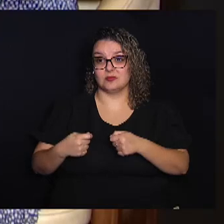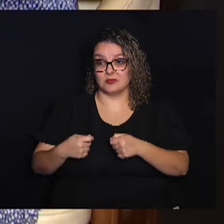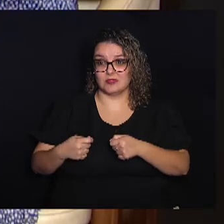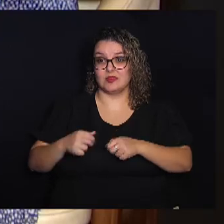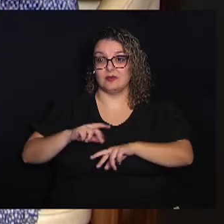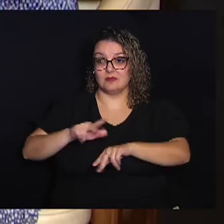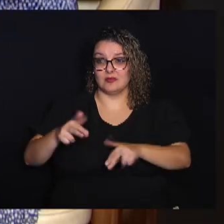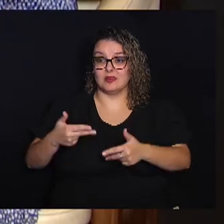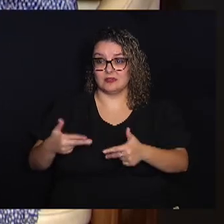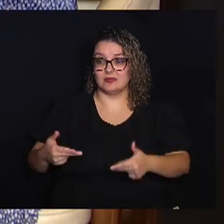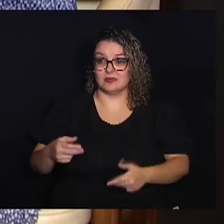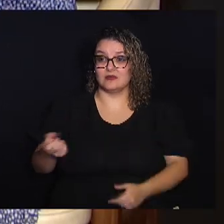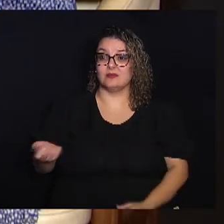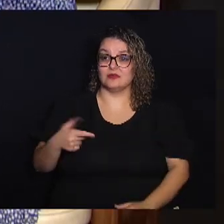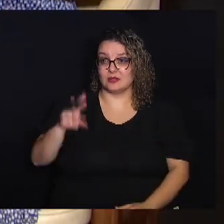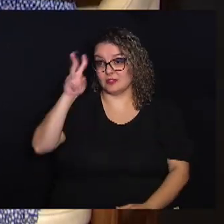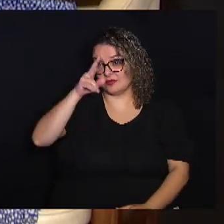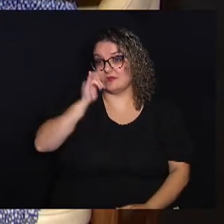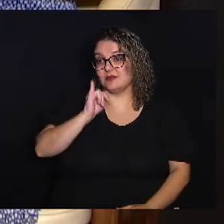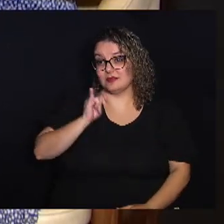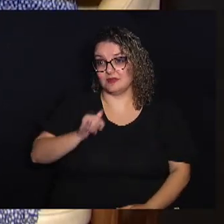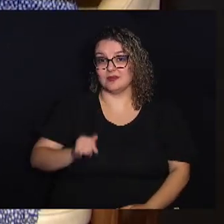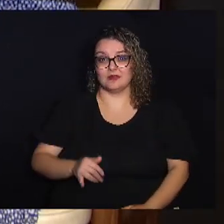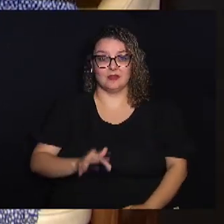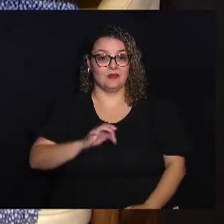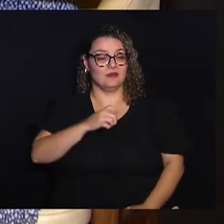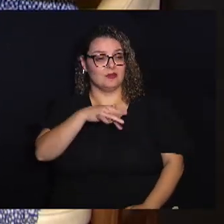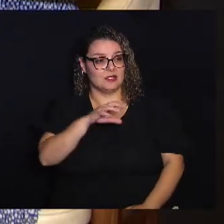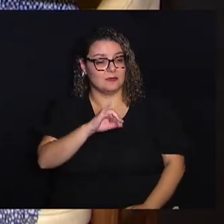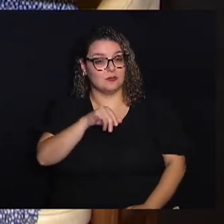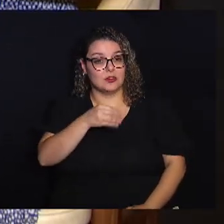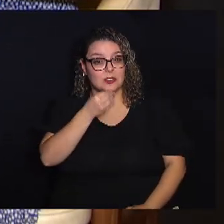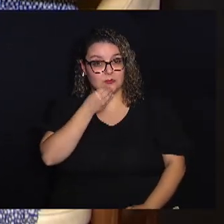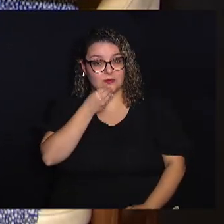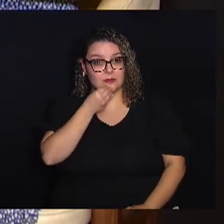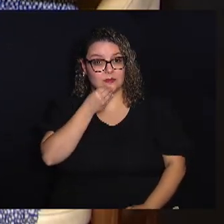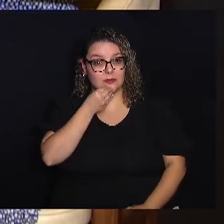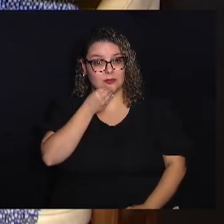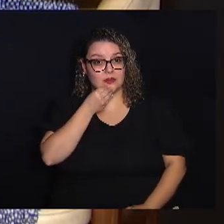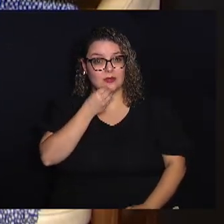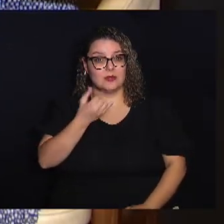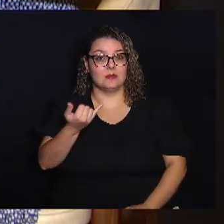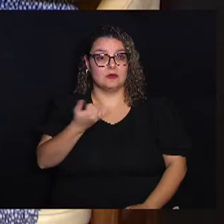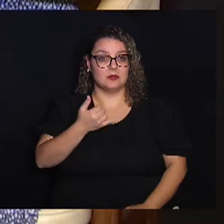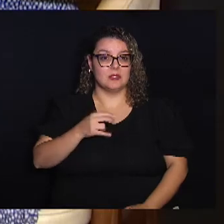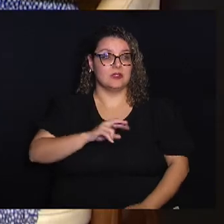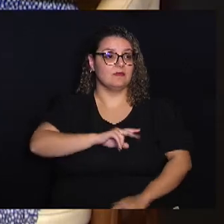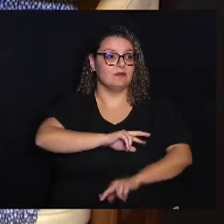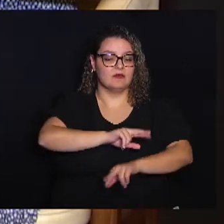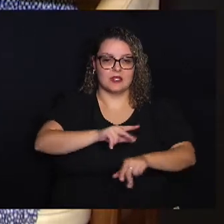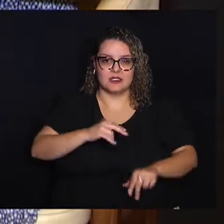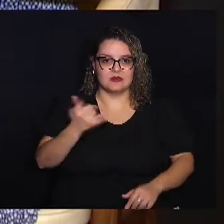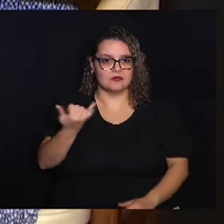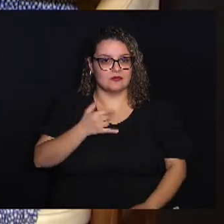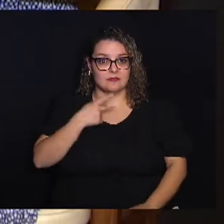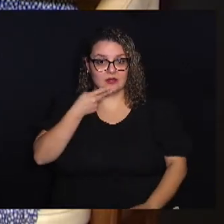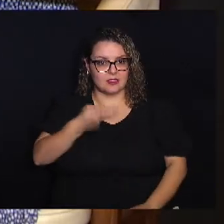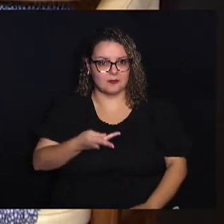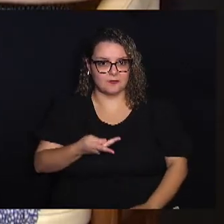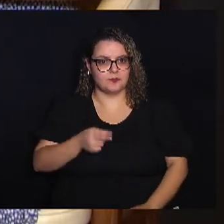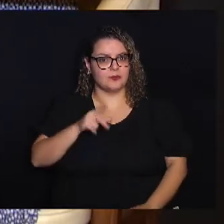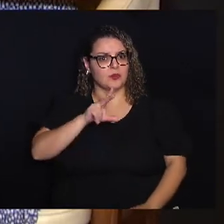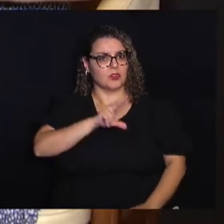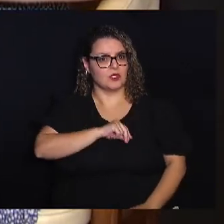coisas além de contadora de história. Ô, Fernanda, só para pegar o gancho, para mim já falaram 300 vezes. Puxa vida, você